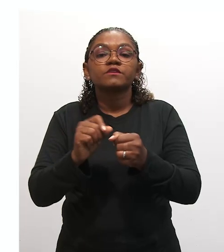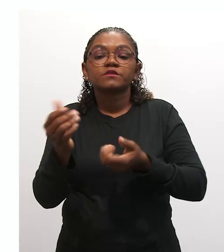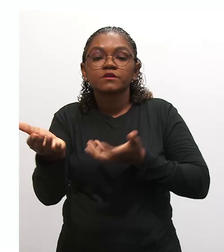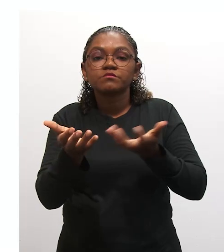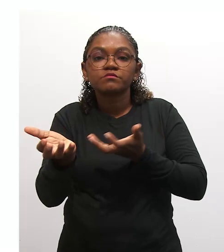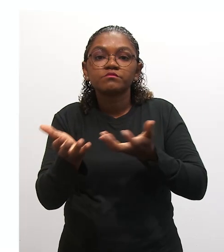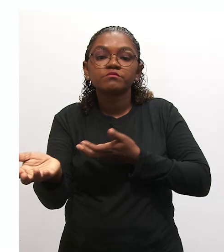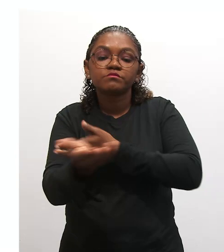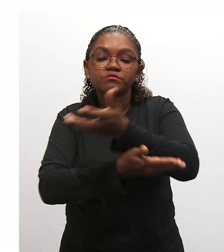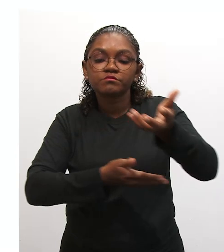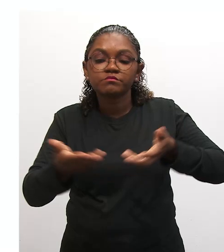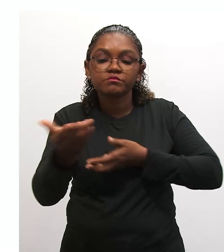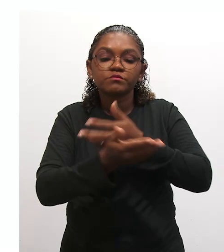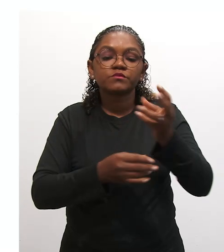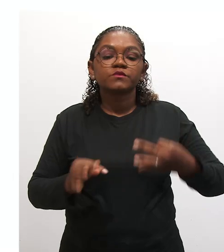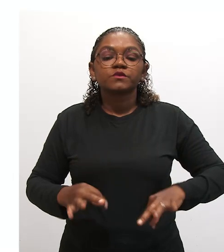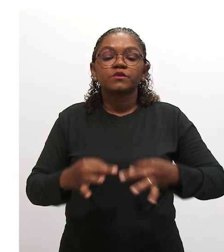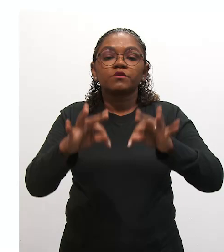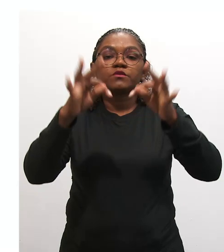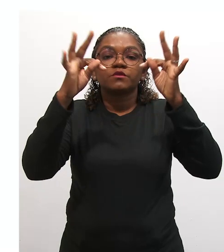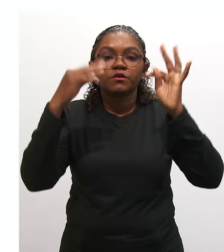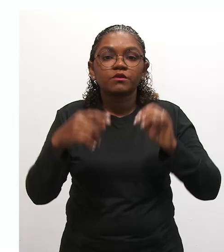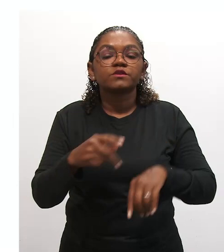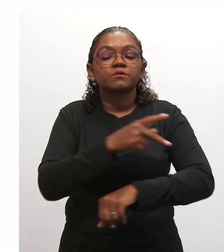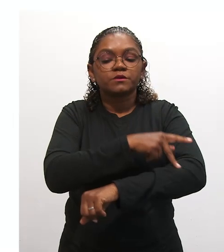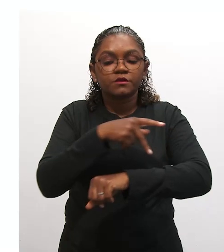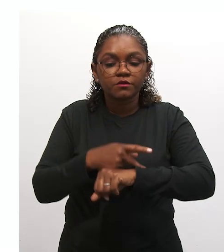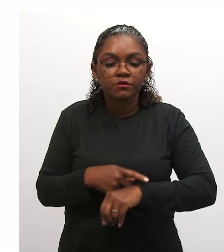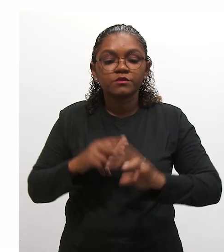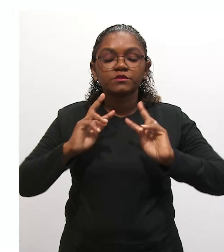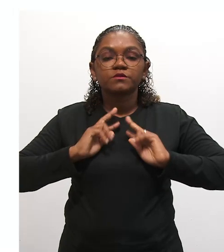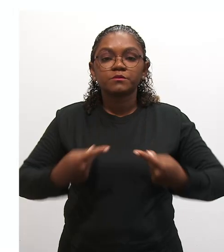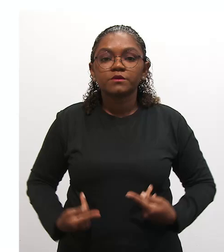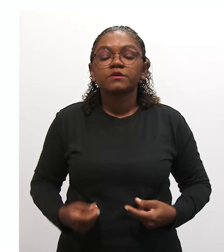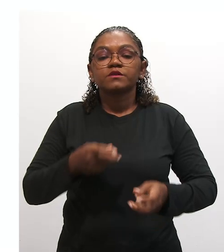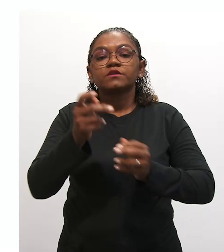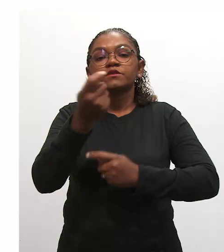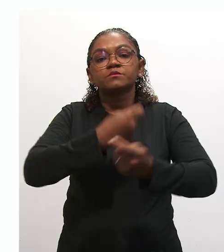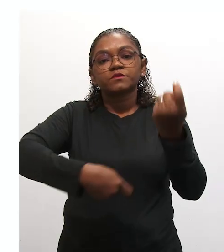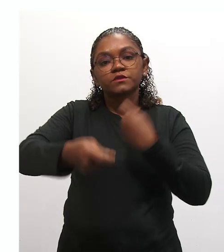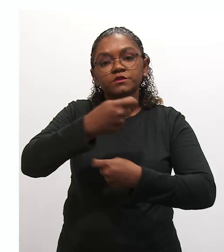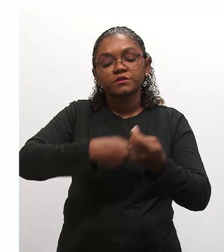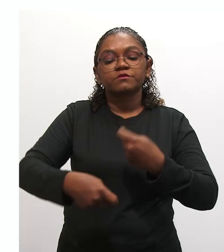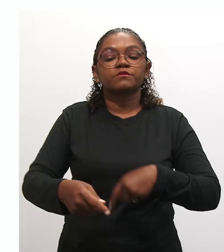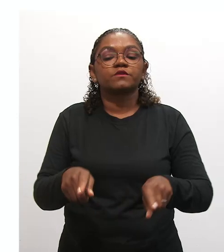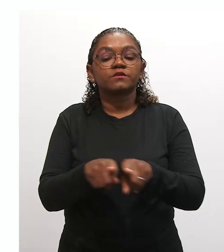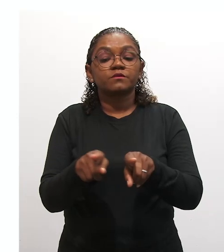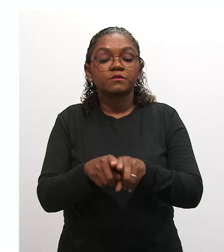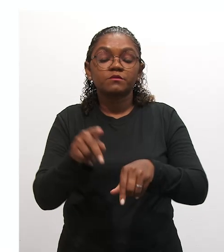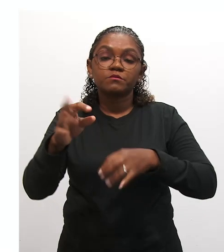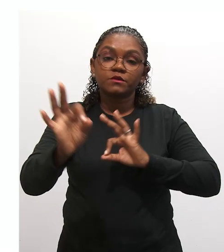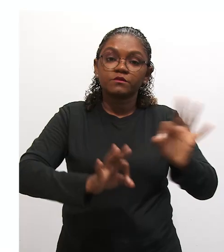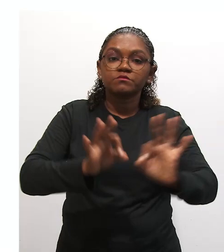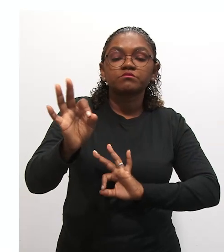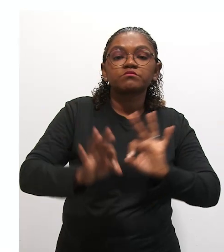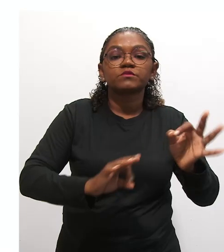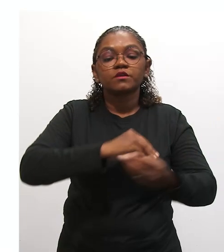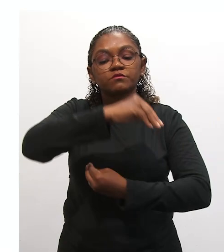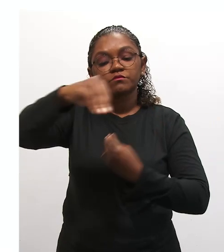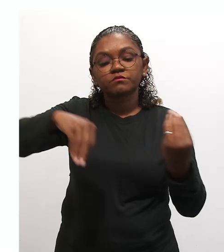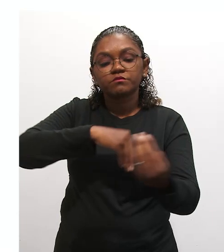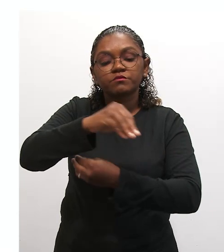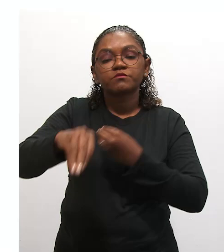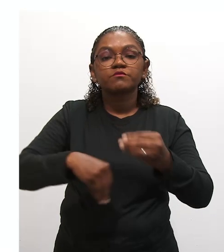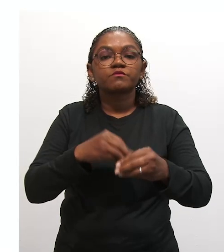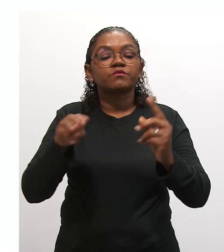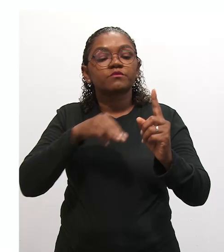dimensões pedagógicas, tecnológica, administrativa e humana. Planejar e envolver, definir metas